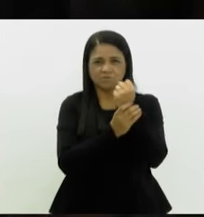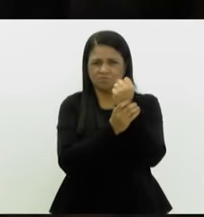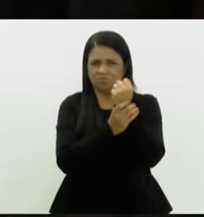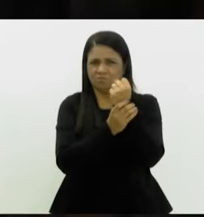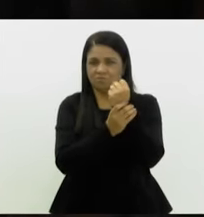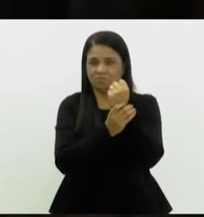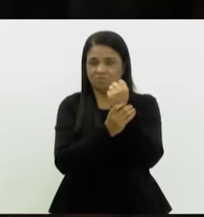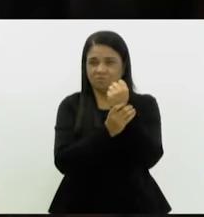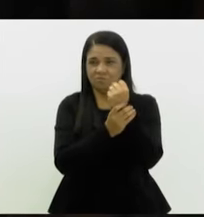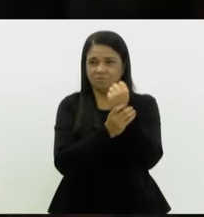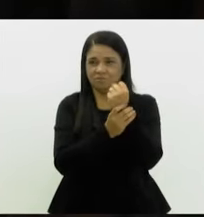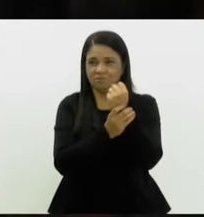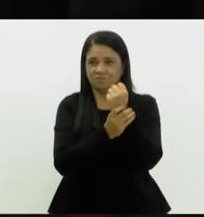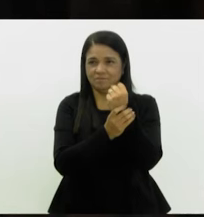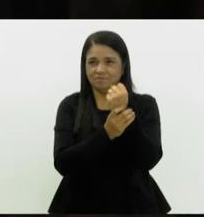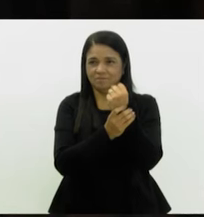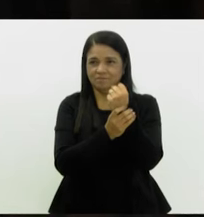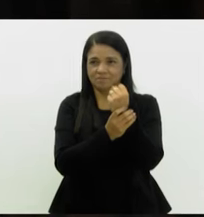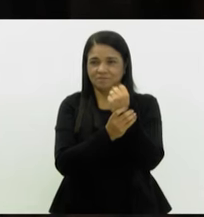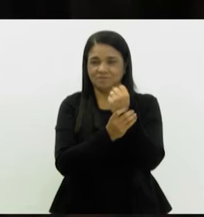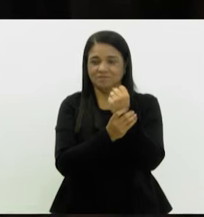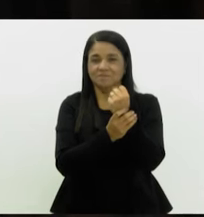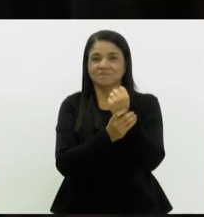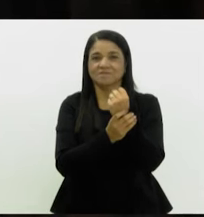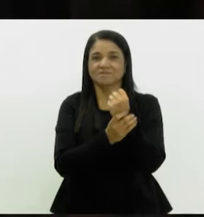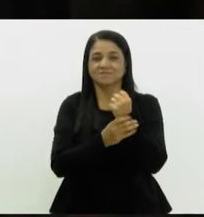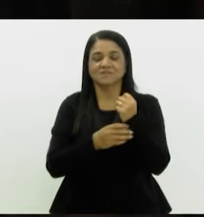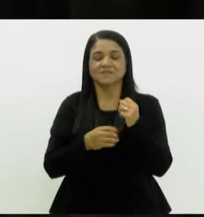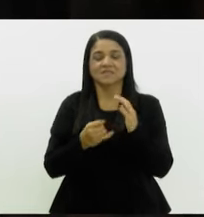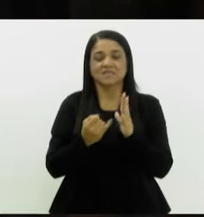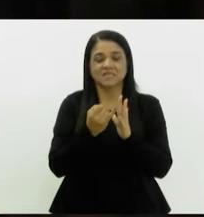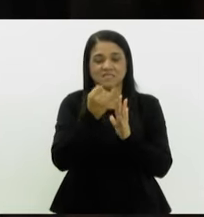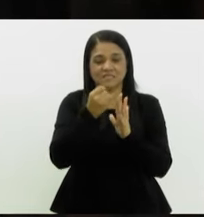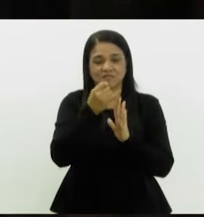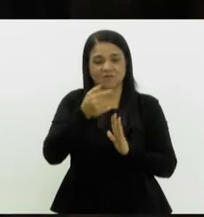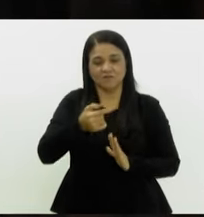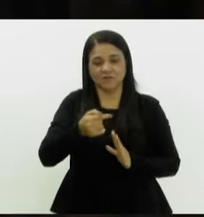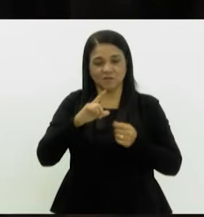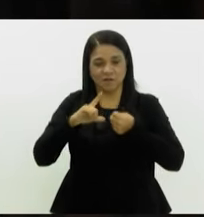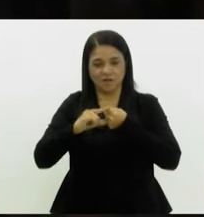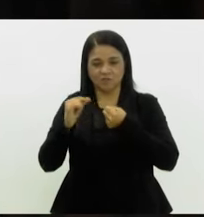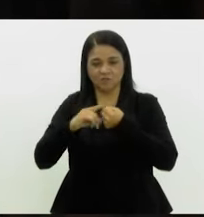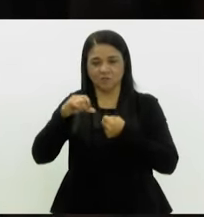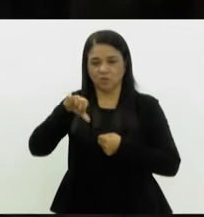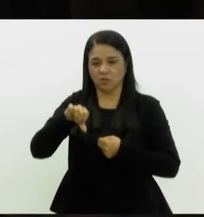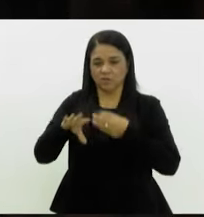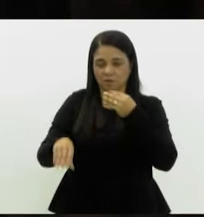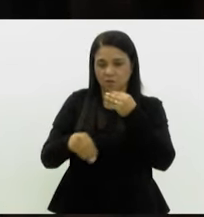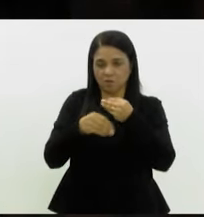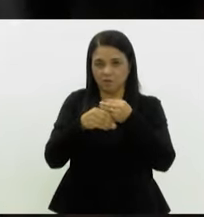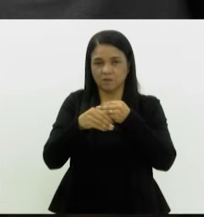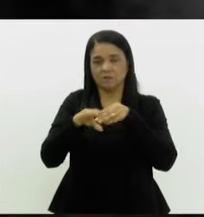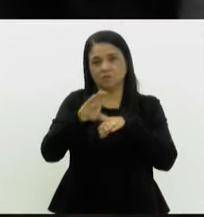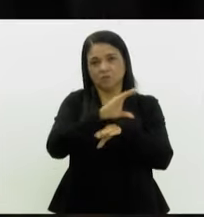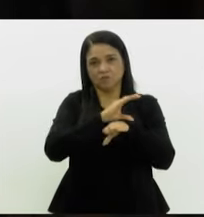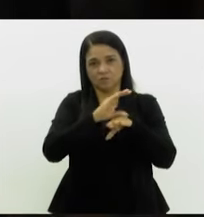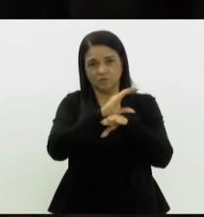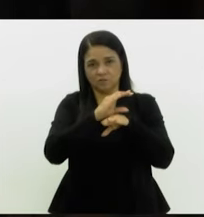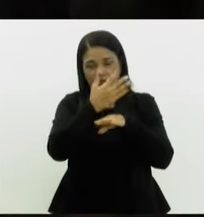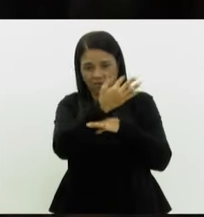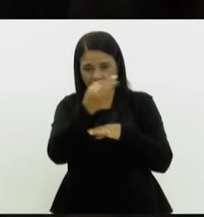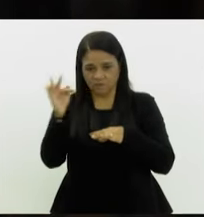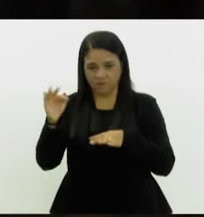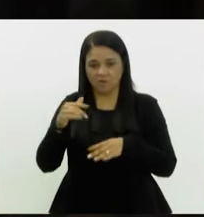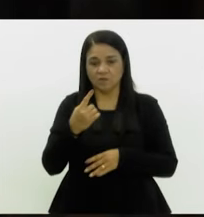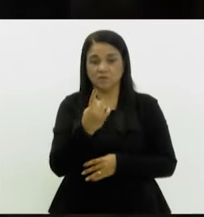seguradossoantes, o inciso 7º do artigo 9º da Emenda Constitucional Federal